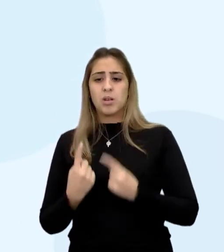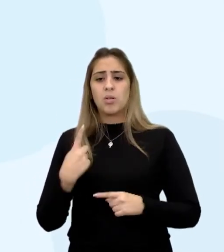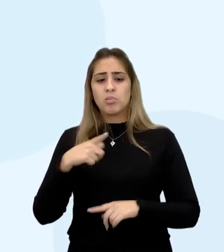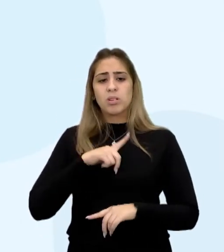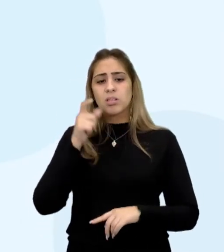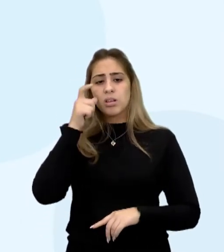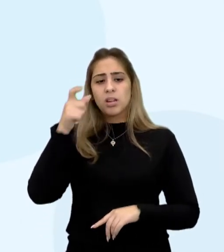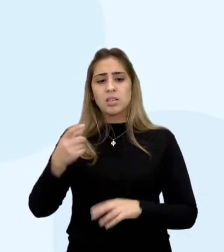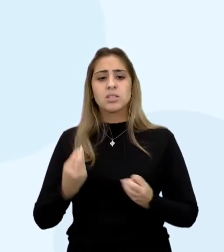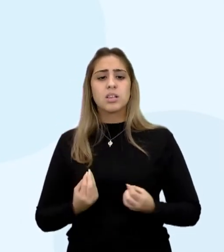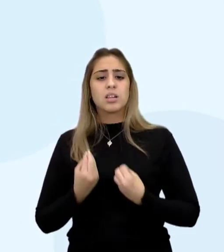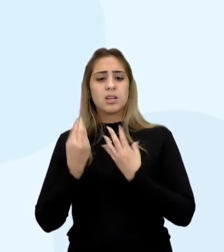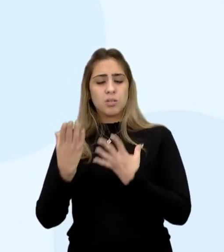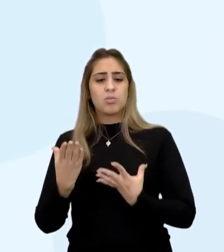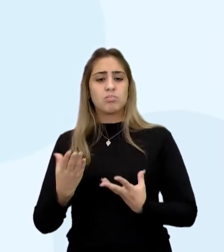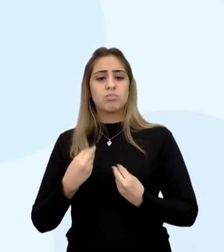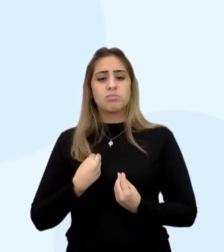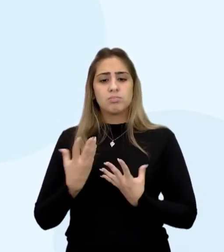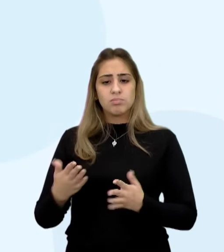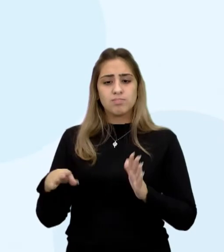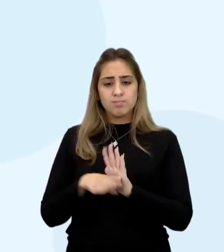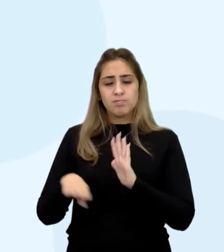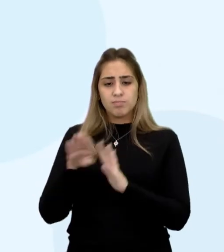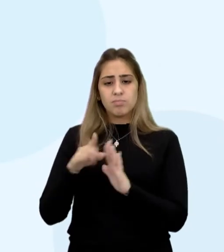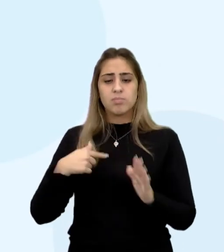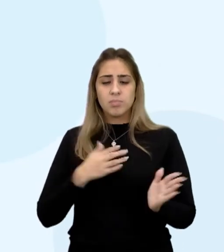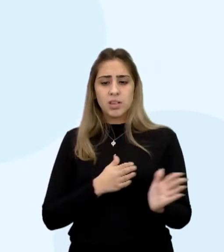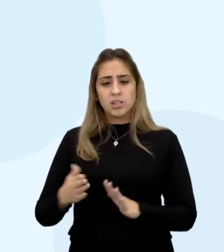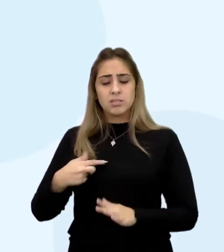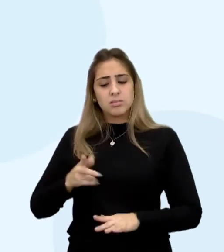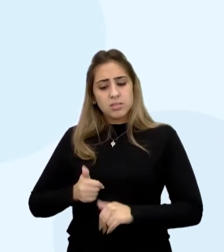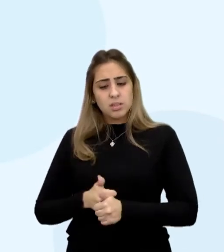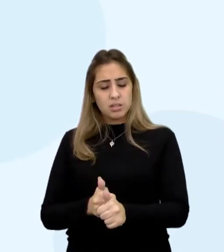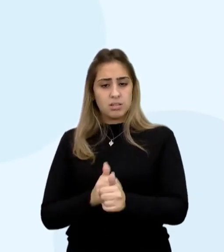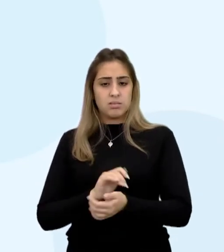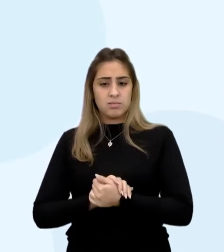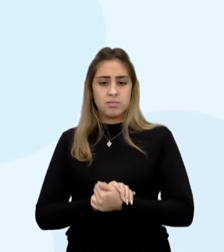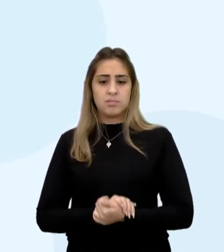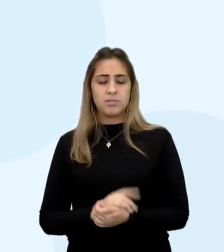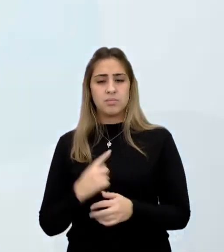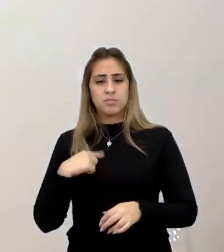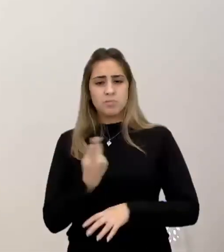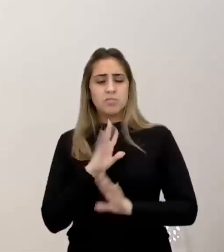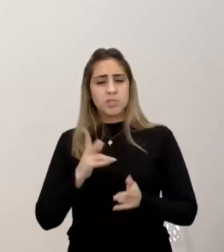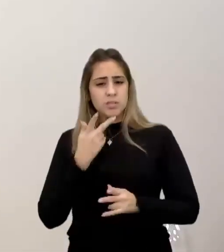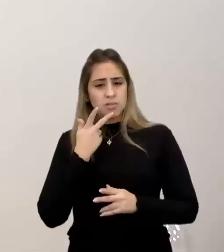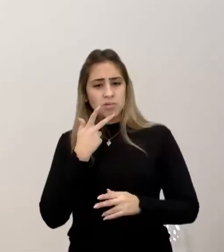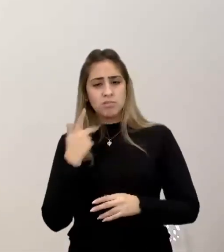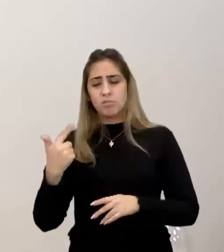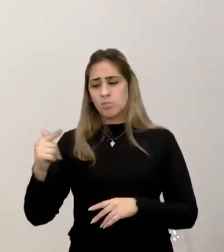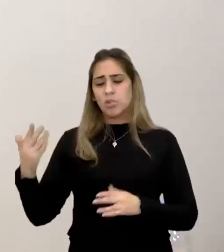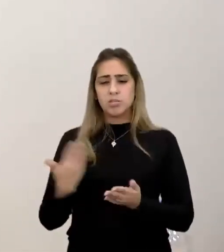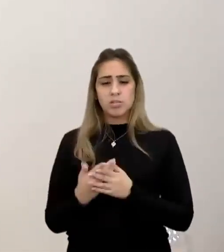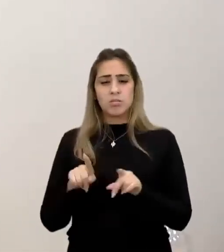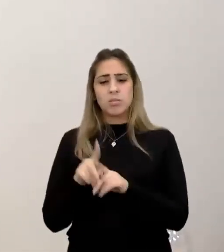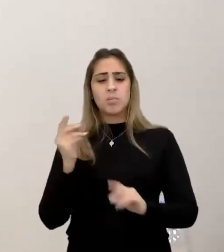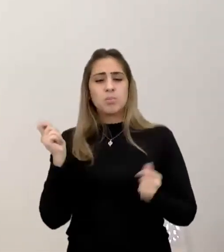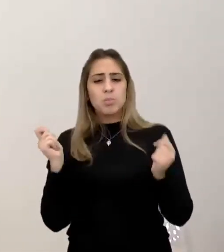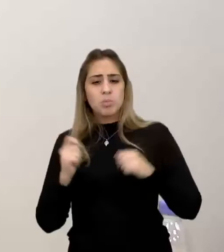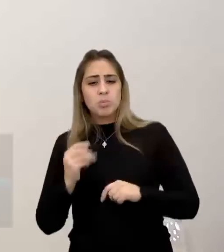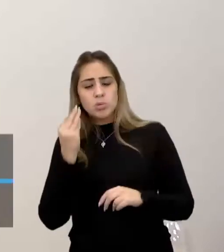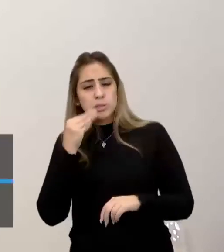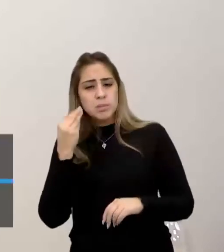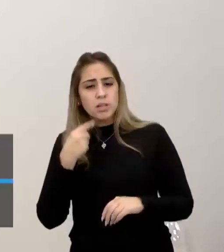profissão pela qual tem interesse, dando concretude ao caminho que pretende seguir, né? A gente já falou aqui em outras aulas da